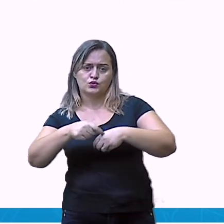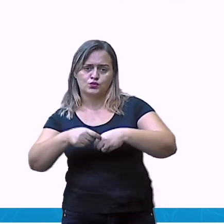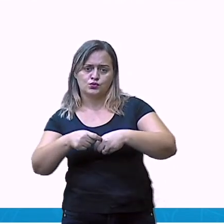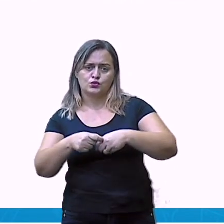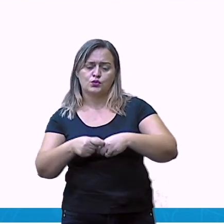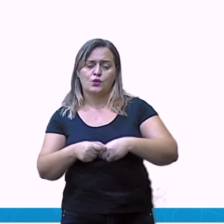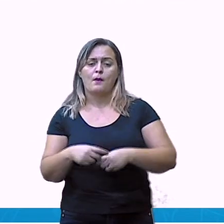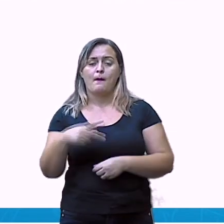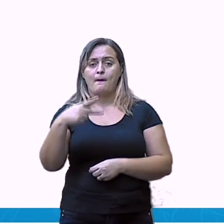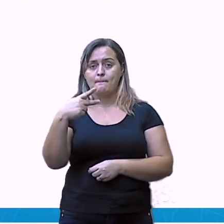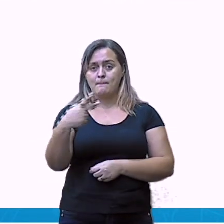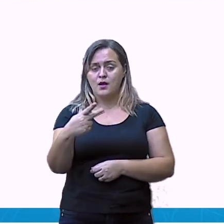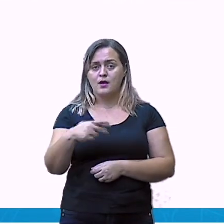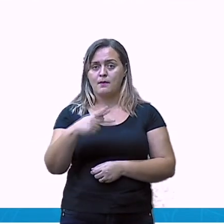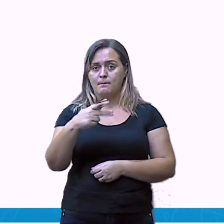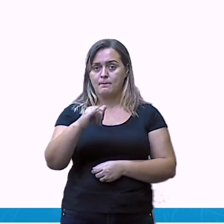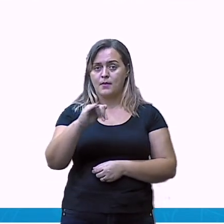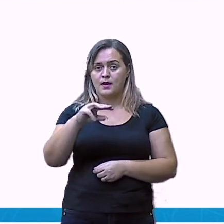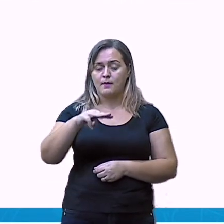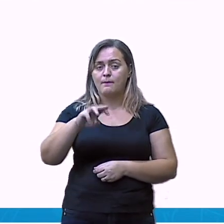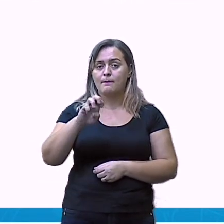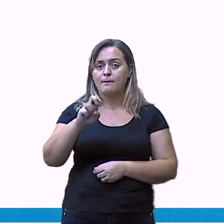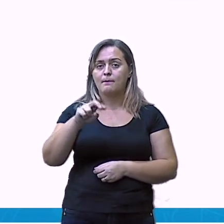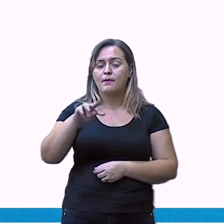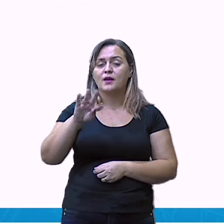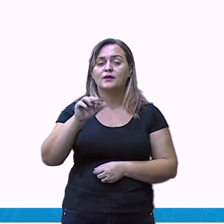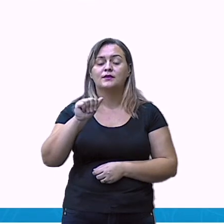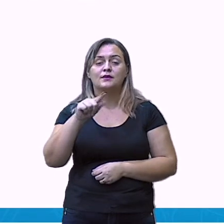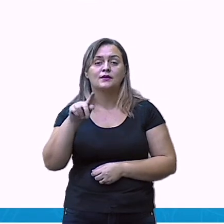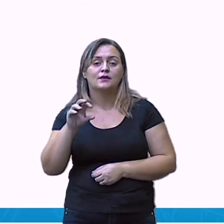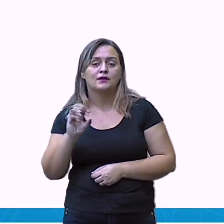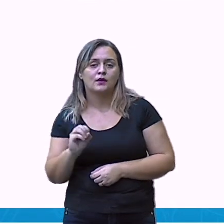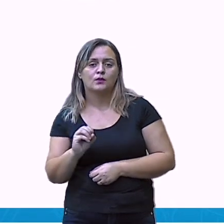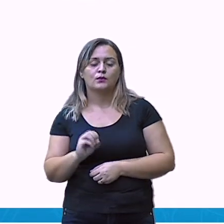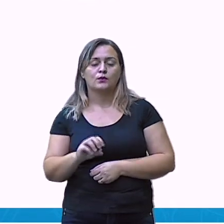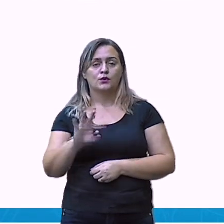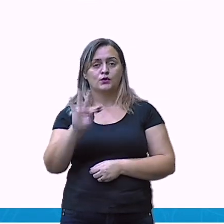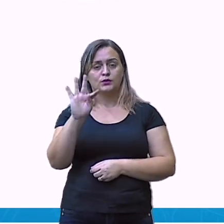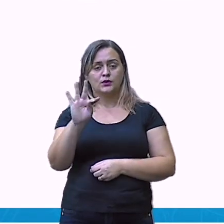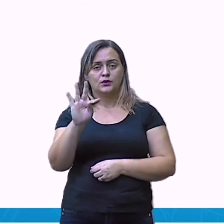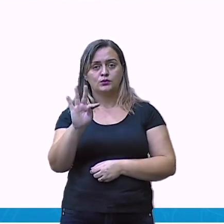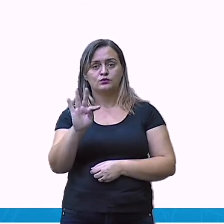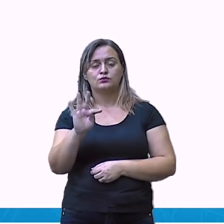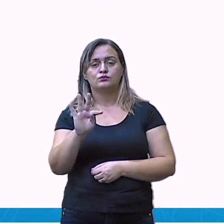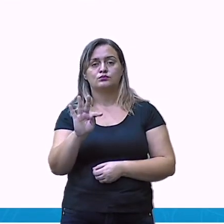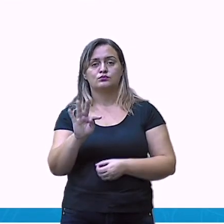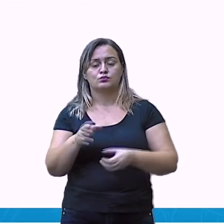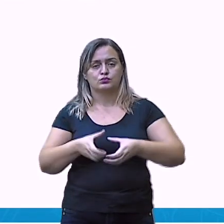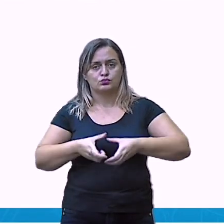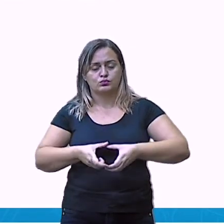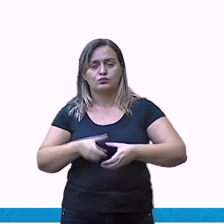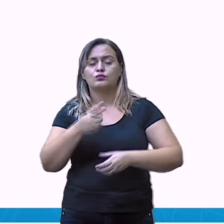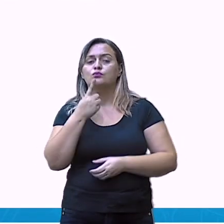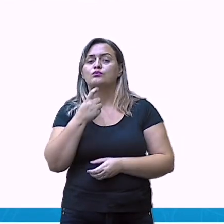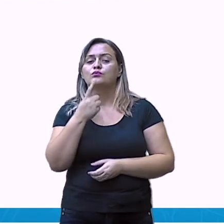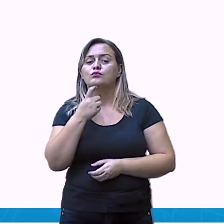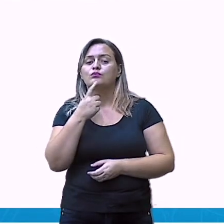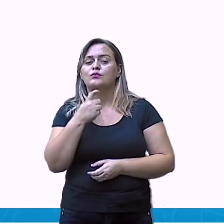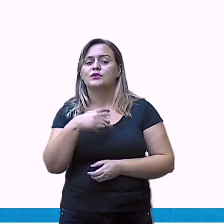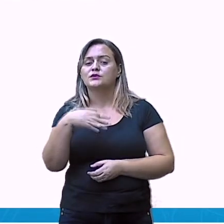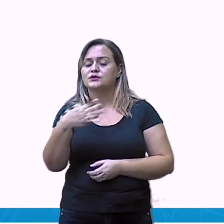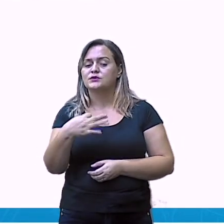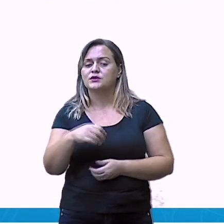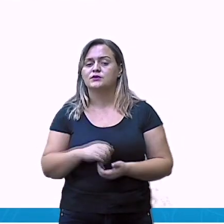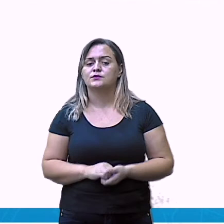tomate. Na berinjela, foram 24 votos. Isso significa que a minha barrinha, neste